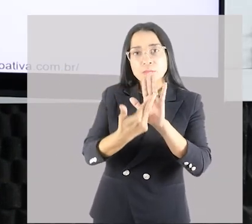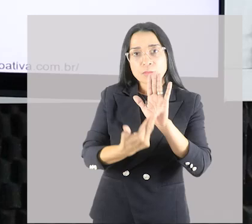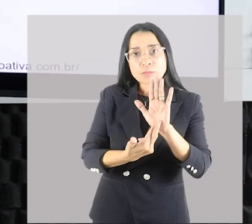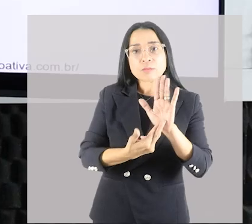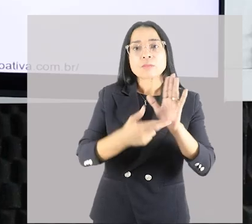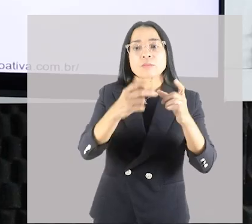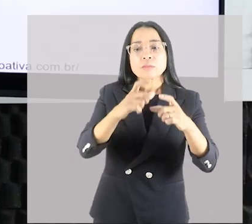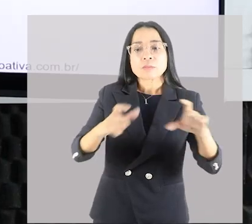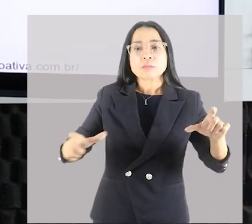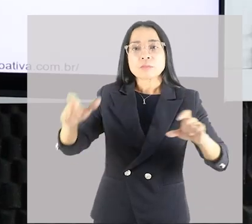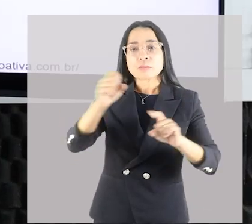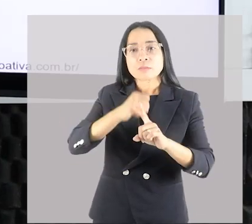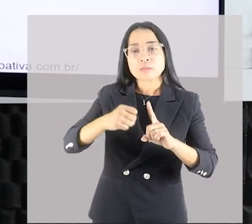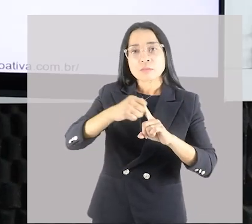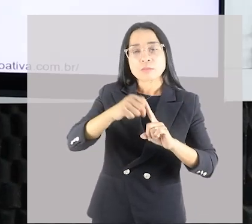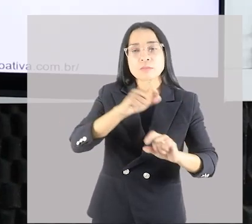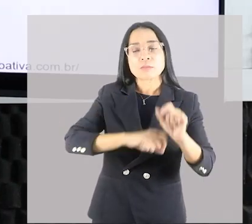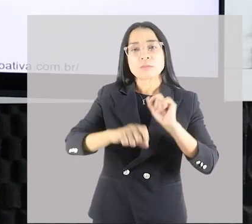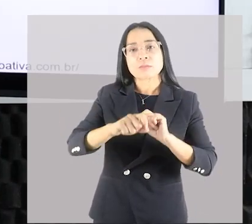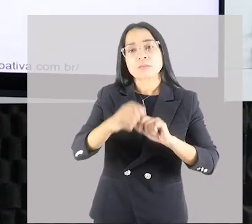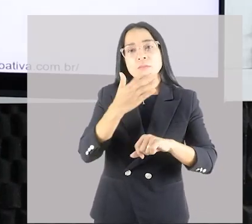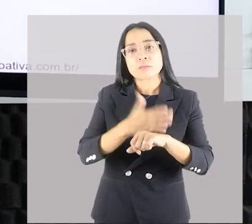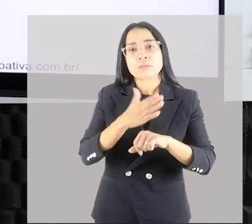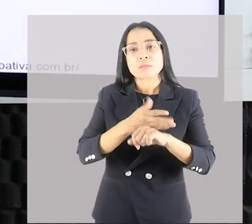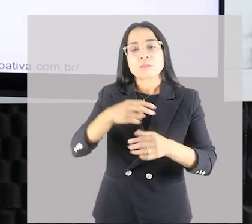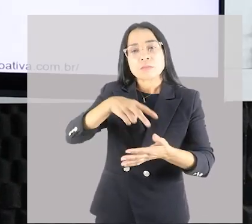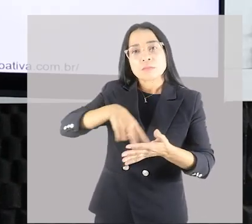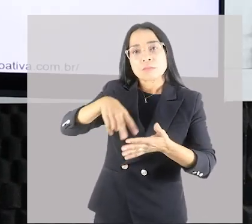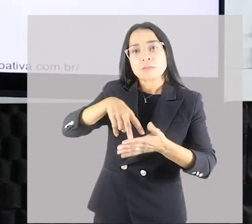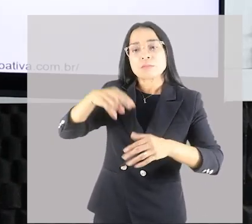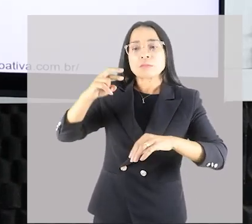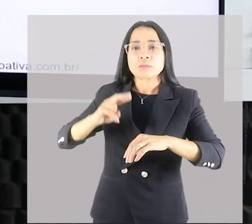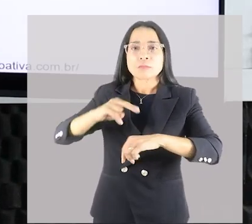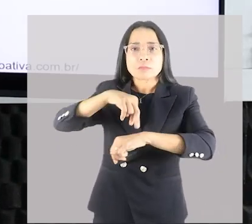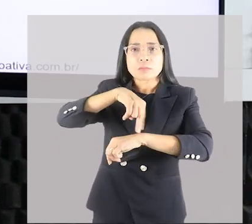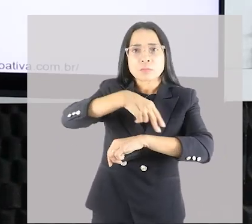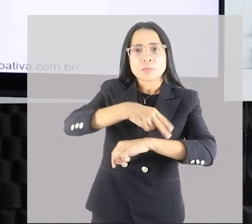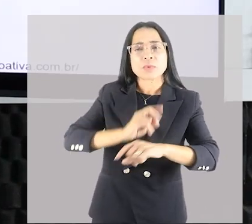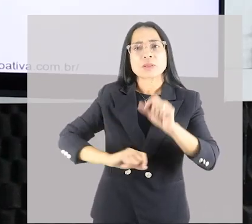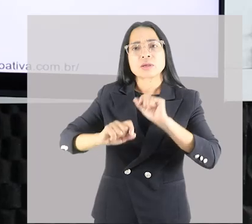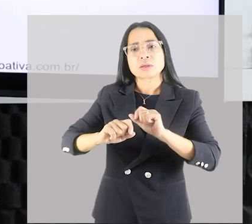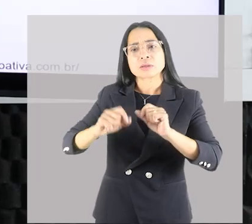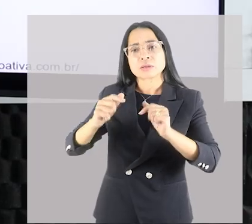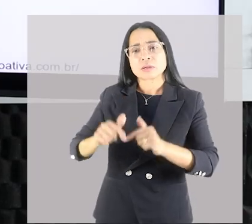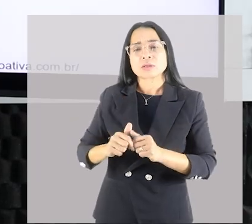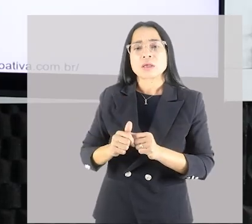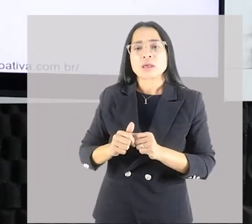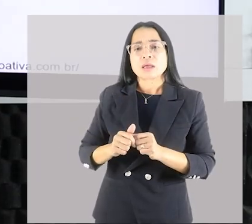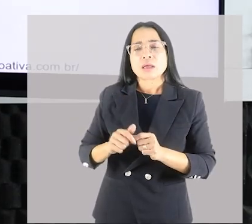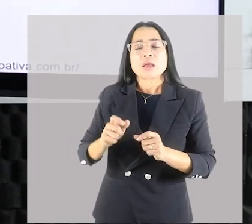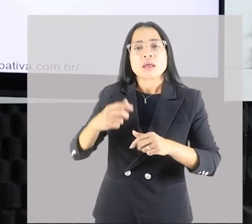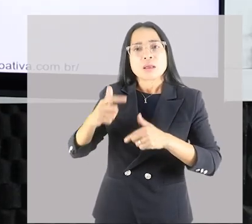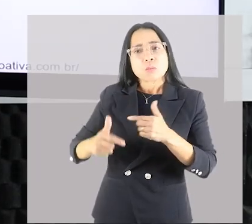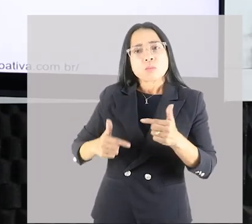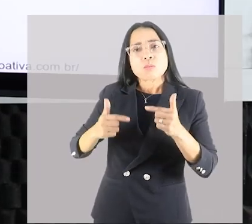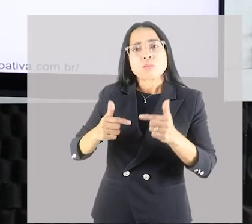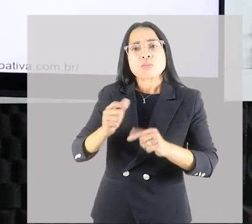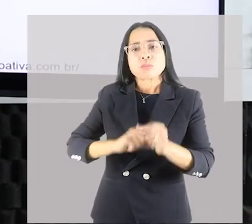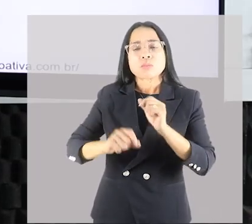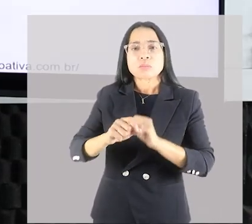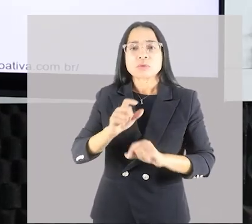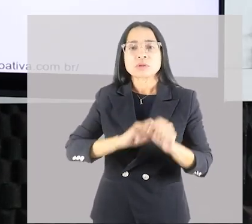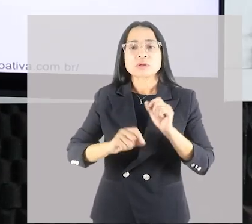sociedades. Então, a prática de dança, ginásticas, lutas, eram coisas que